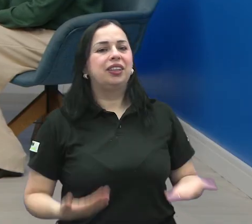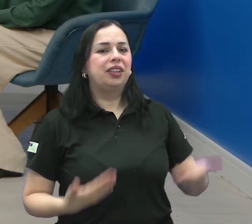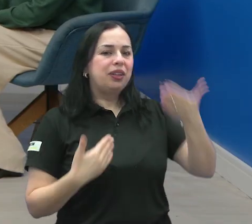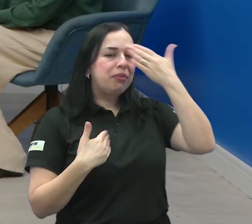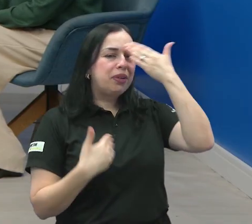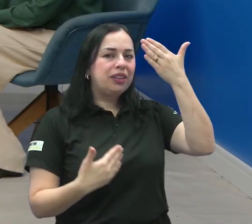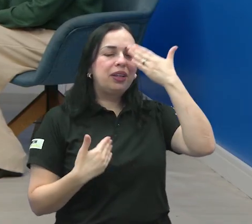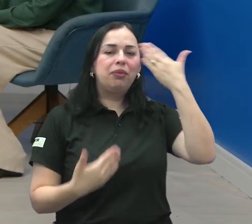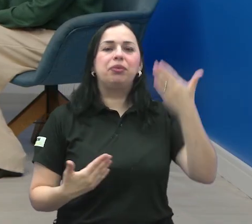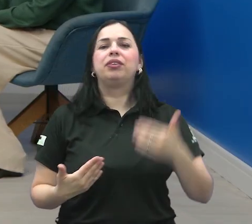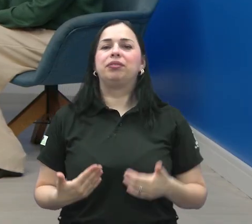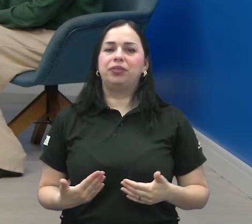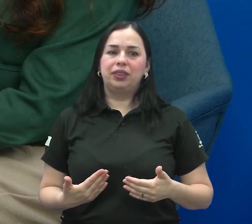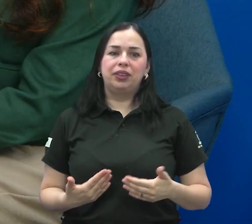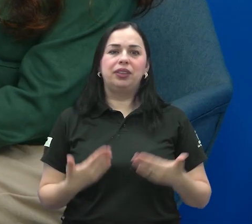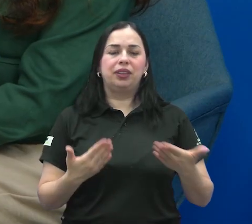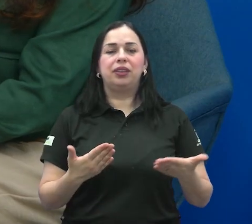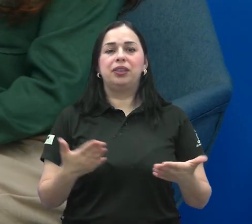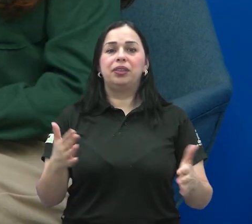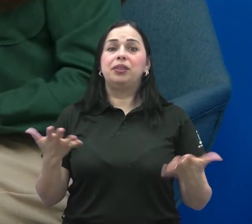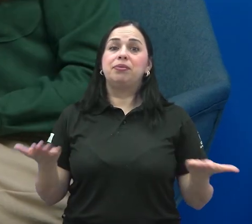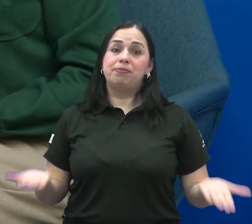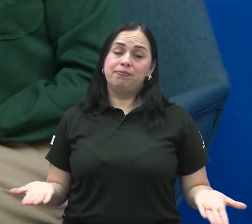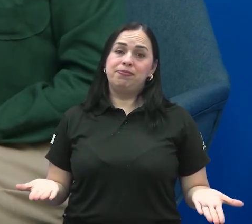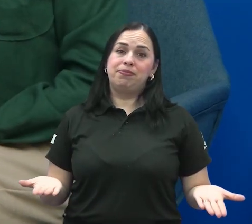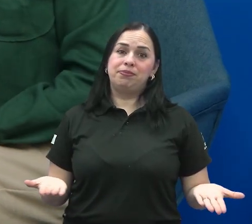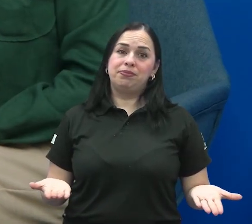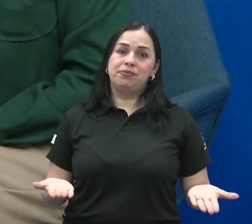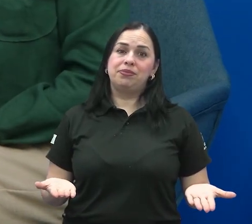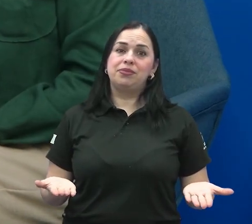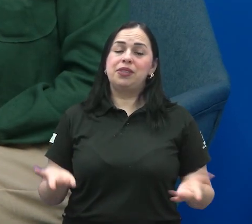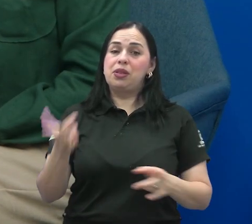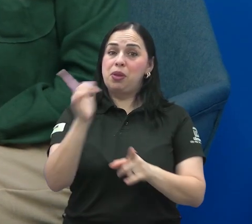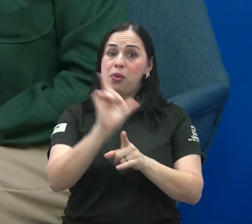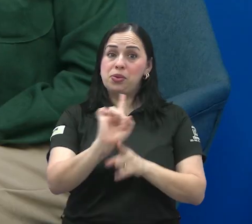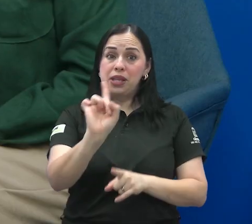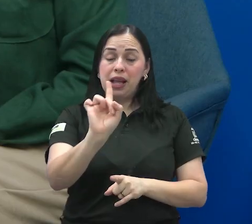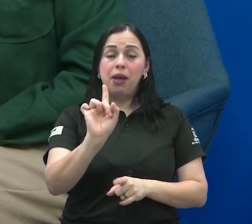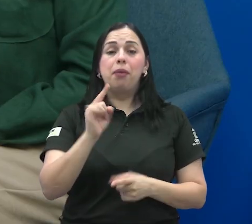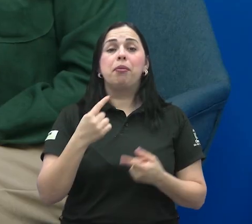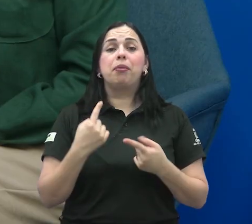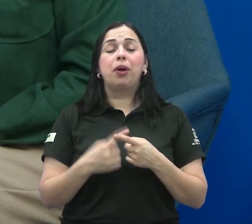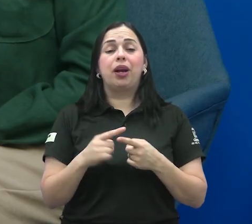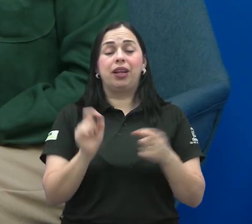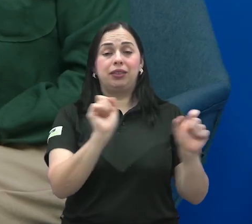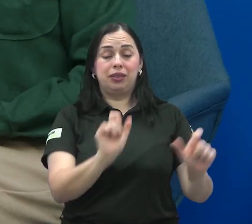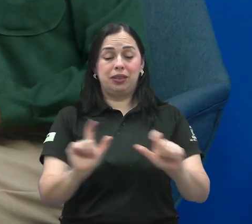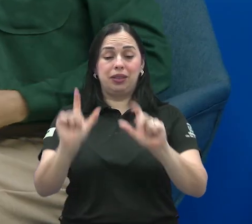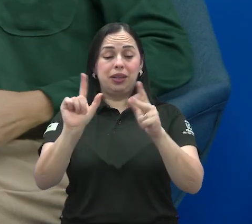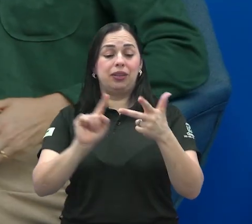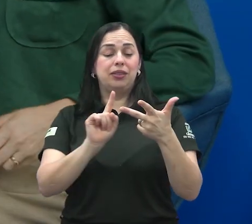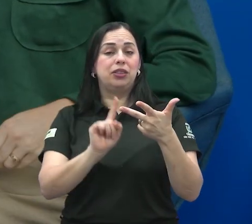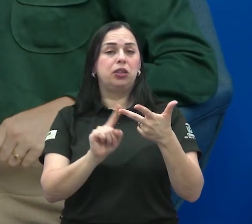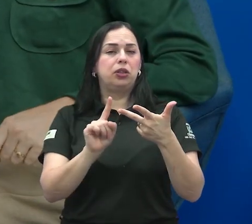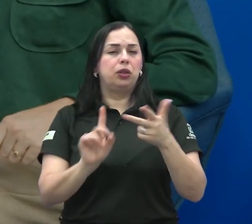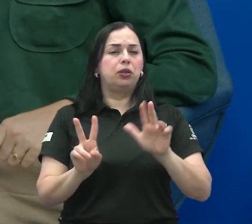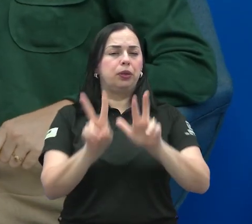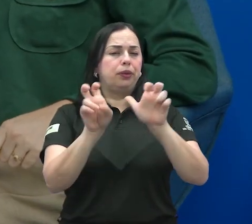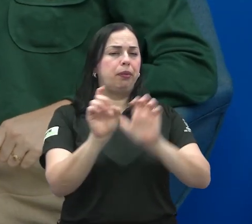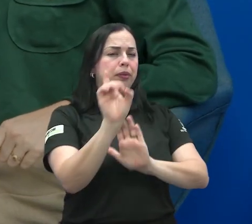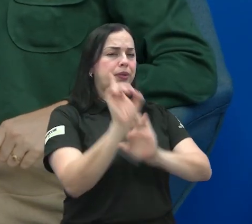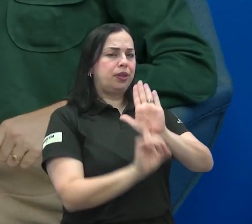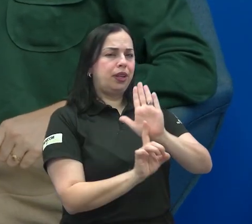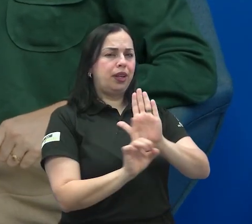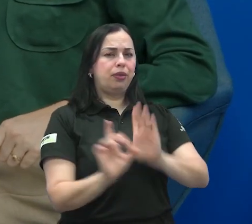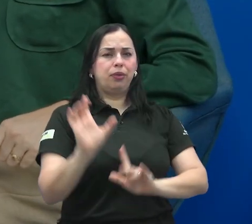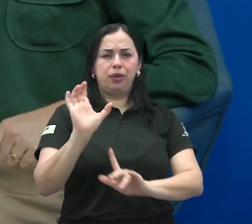agradeço. Obrigado. E, pessoal, então é isso. Fica aqui com a gente, porque no próximo bloco vamos falar sobre os direitos do consumidor